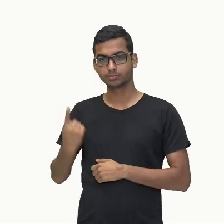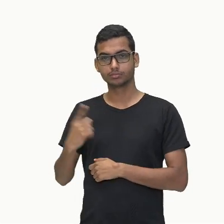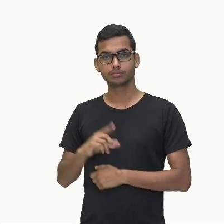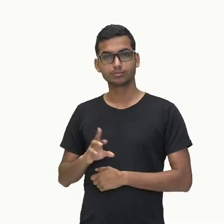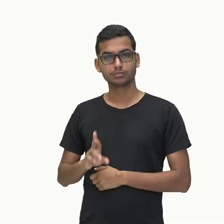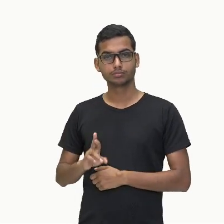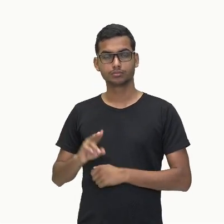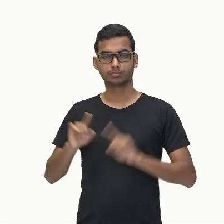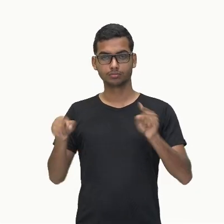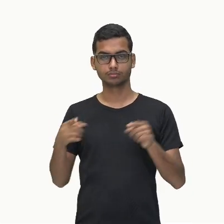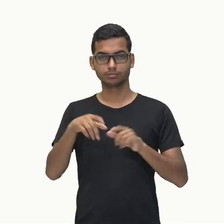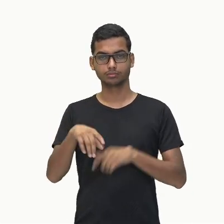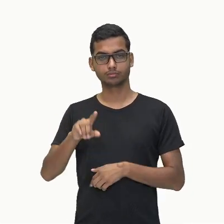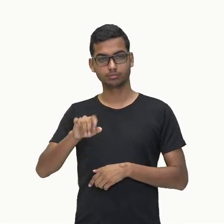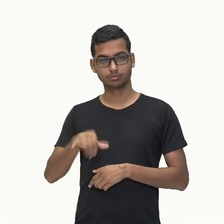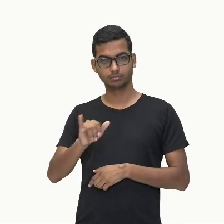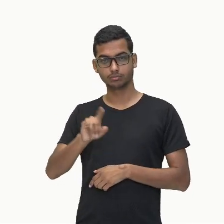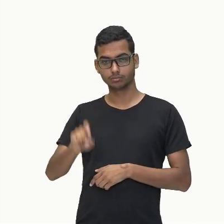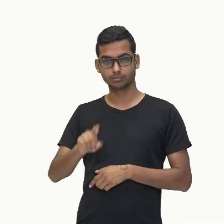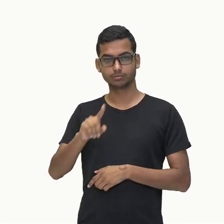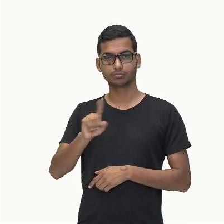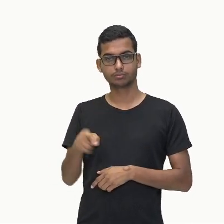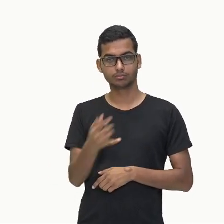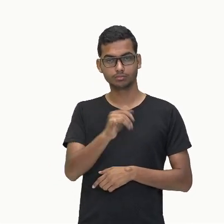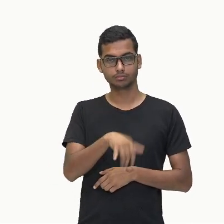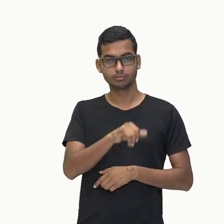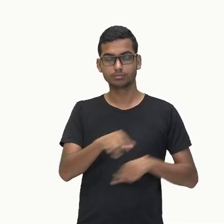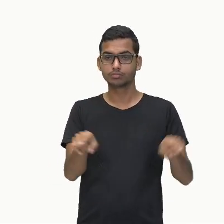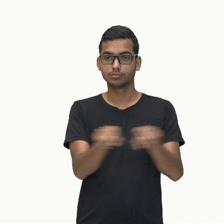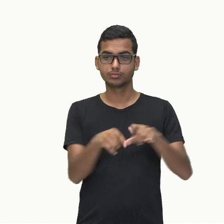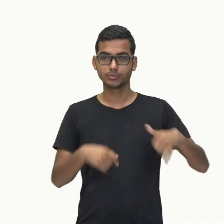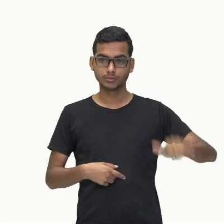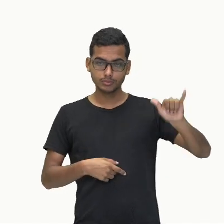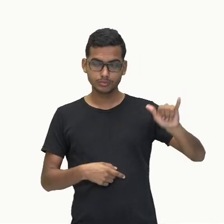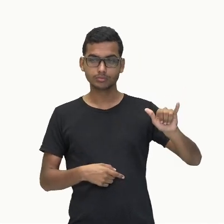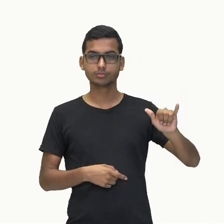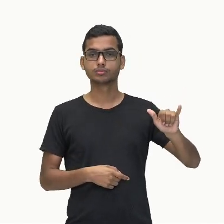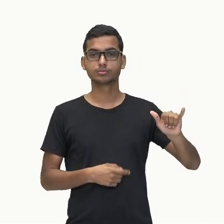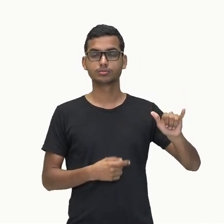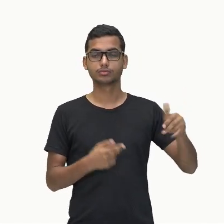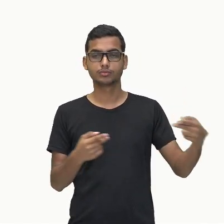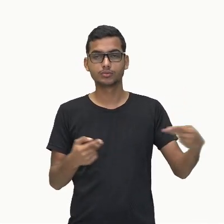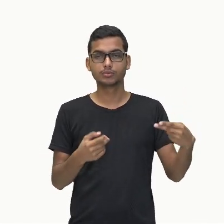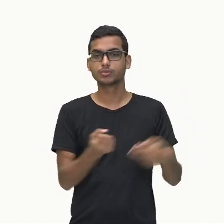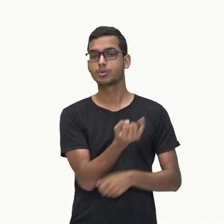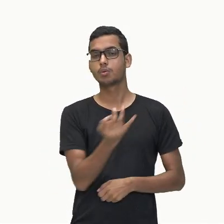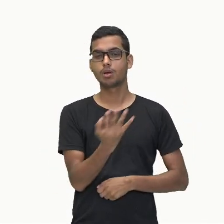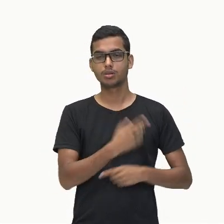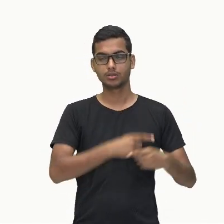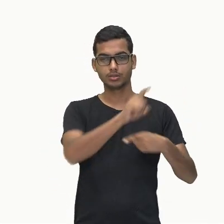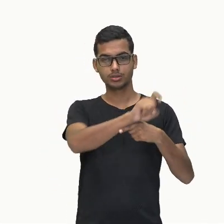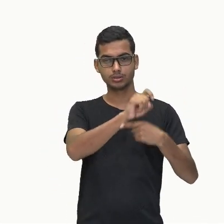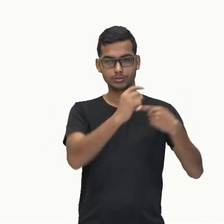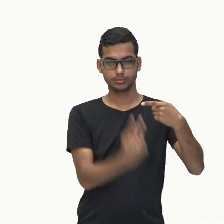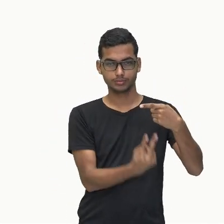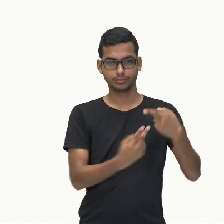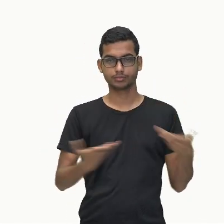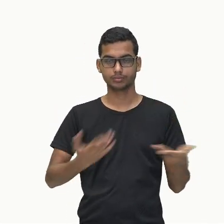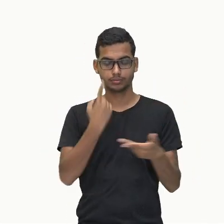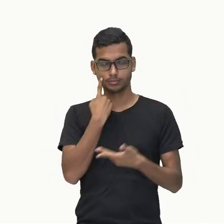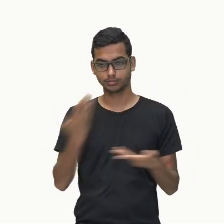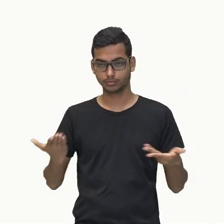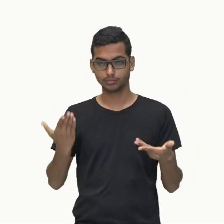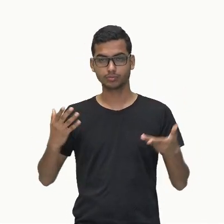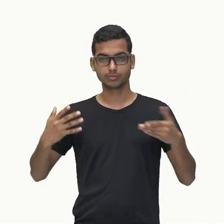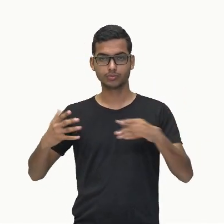aqui? A gente tem novamente o nosso diagrama, onde a gente tem os elementos de A e os elementos de B